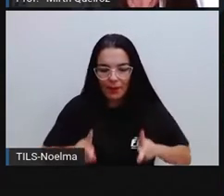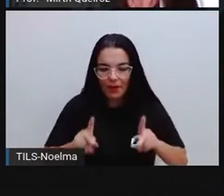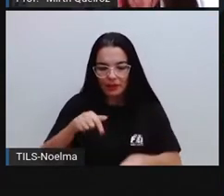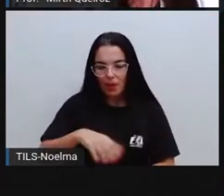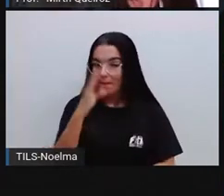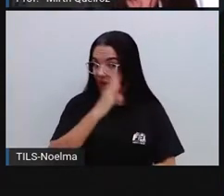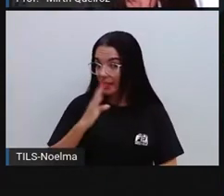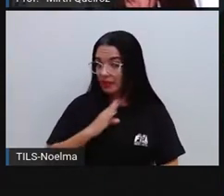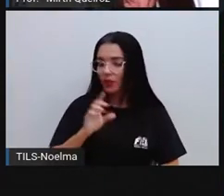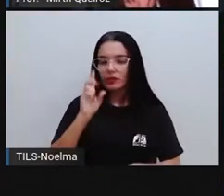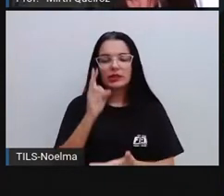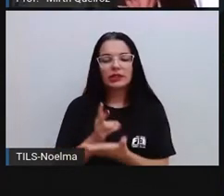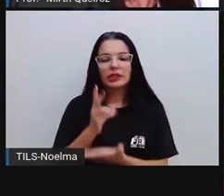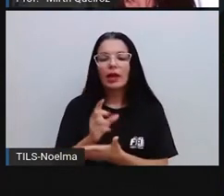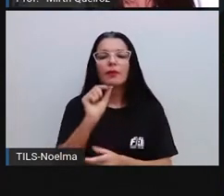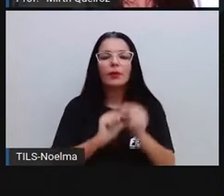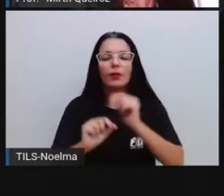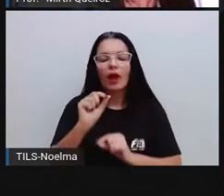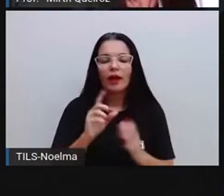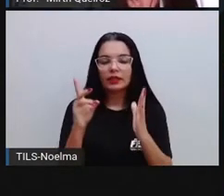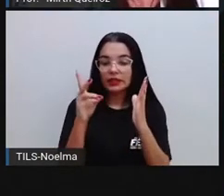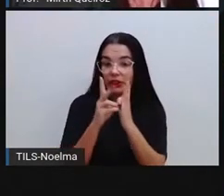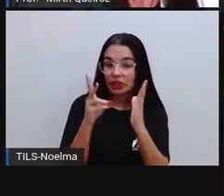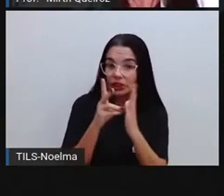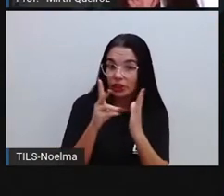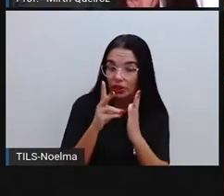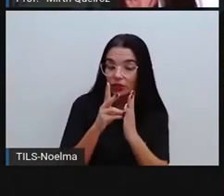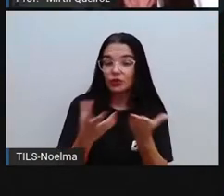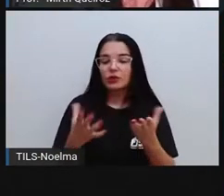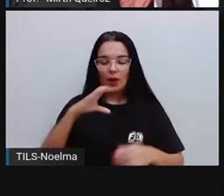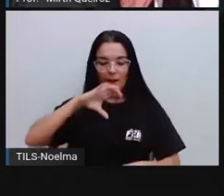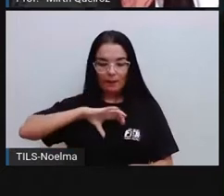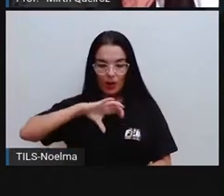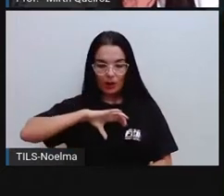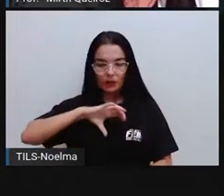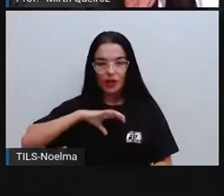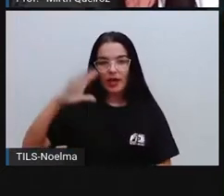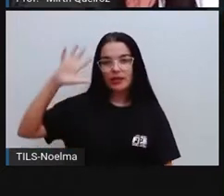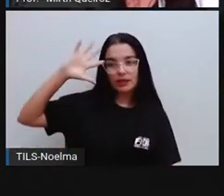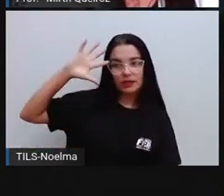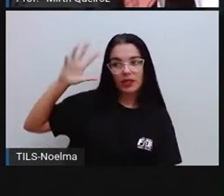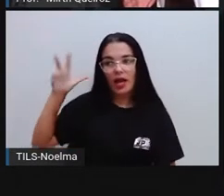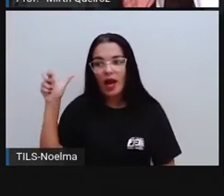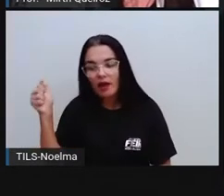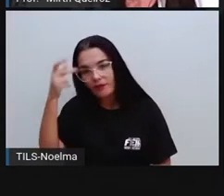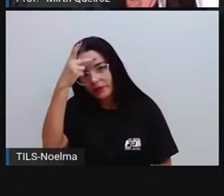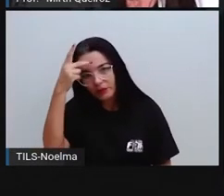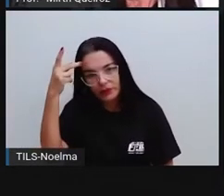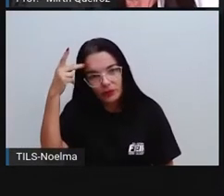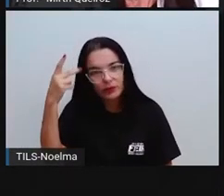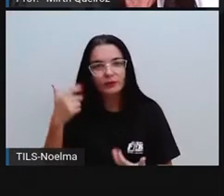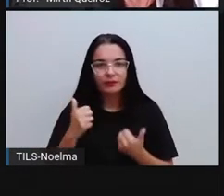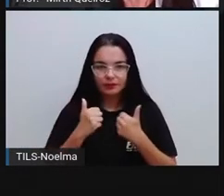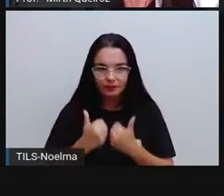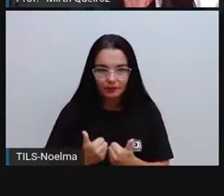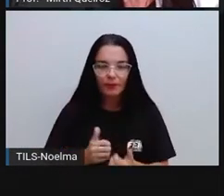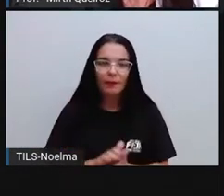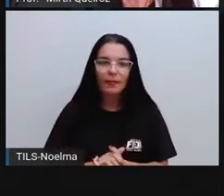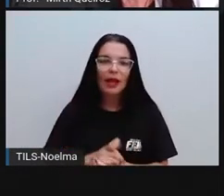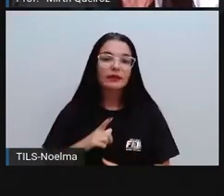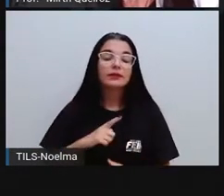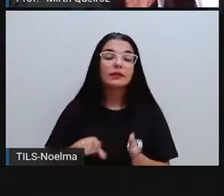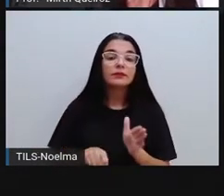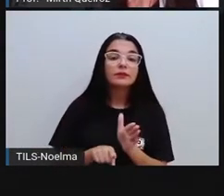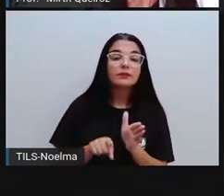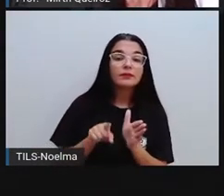brasileira são, né, na verdade, aí, os índios, os portugueses e os negros africanos. Aí nós